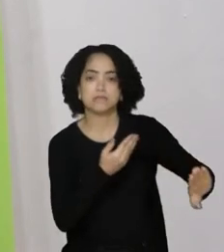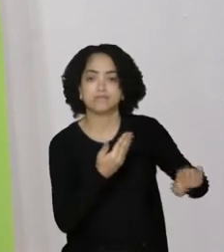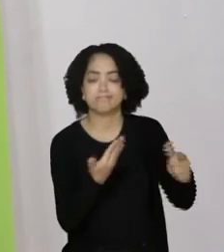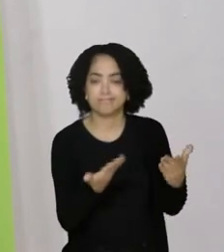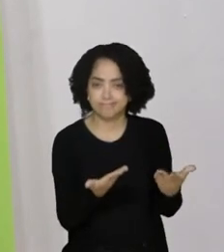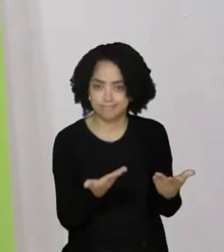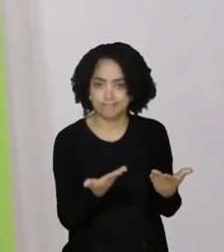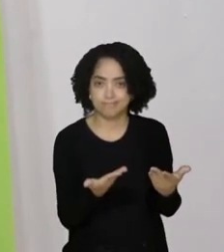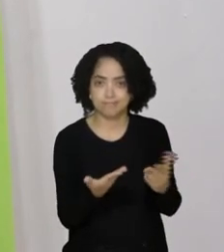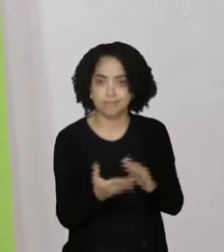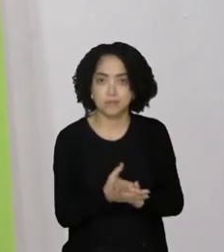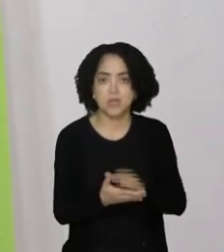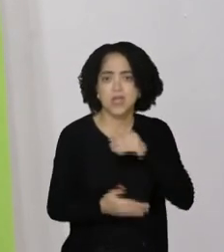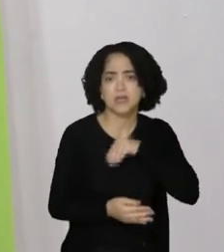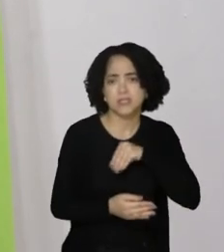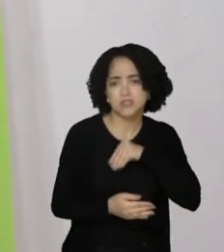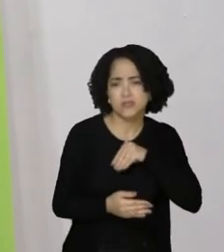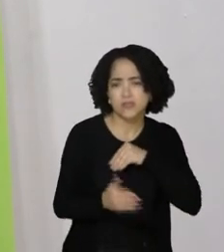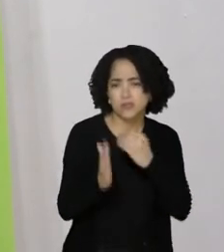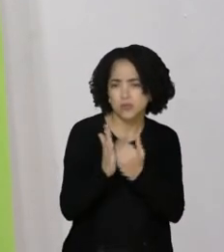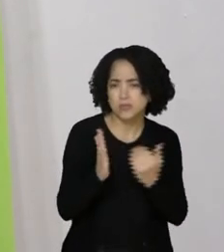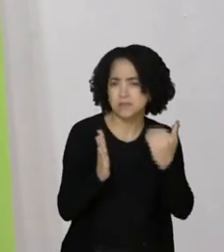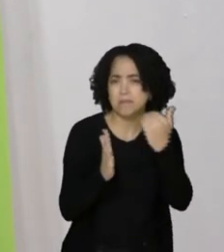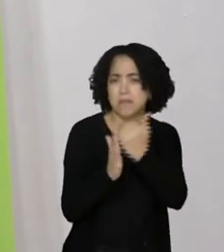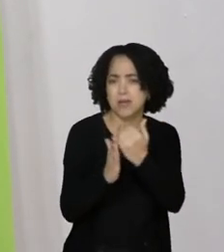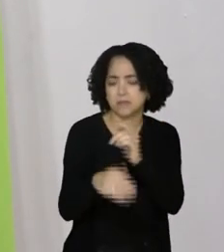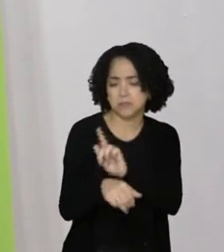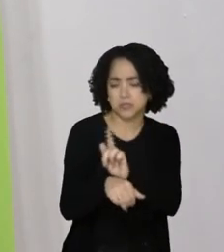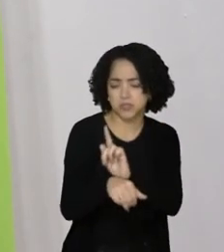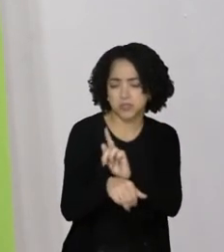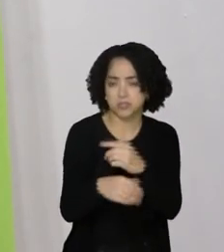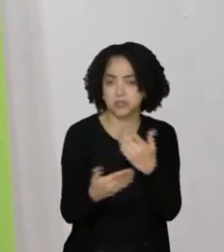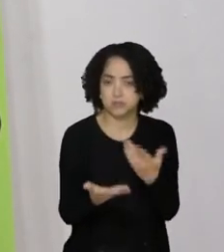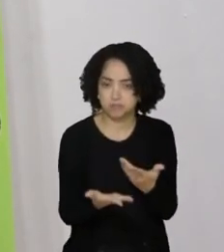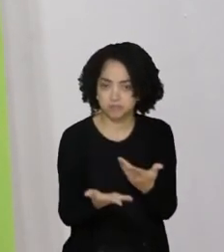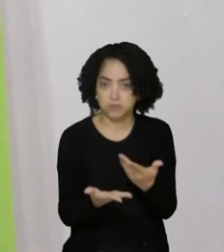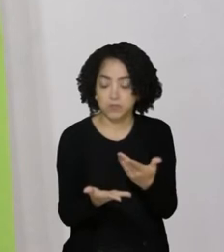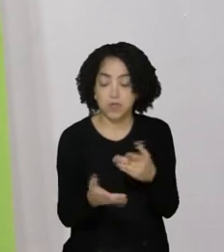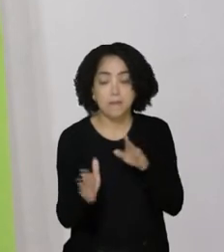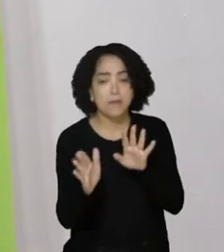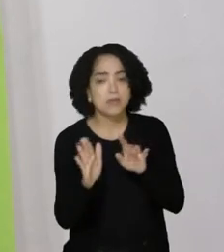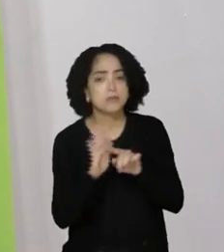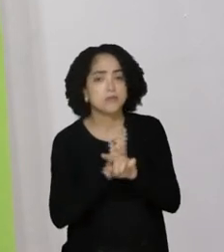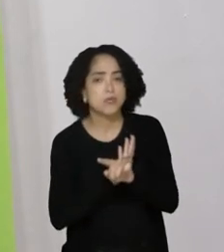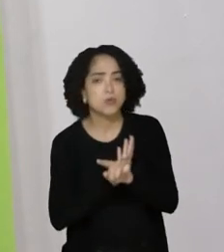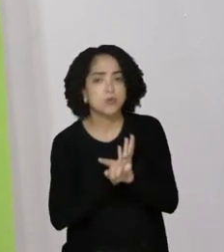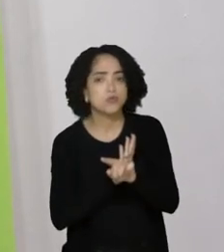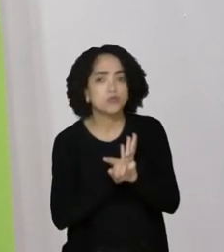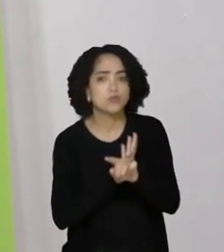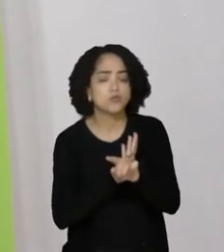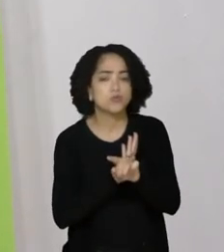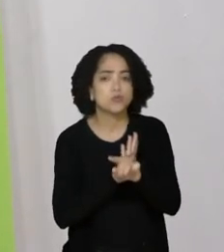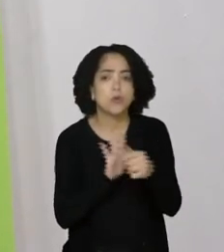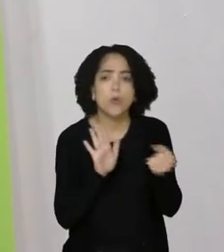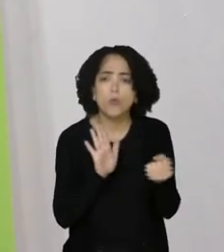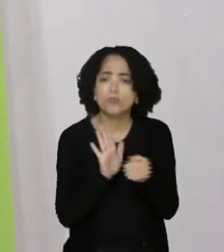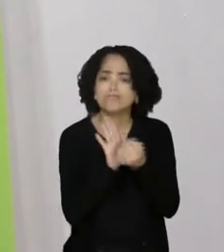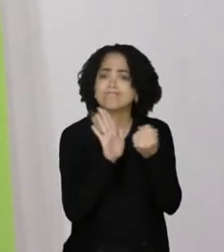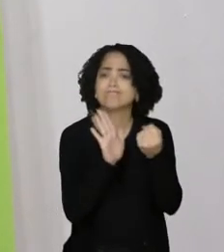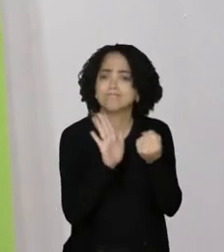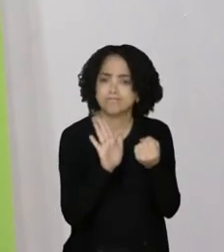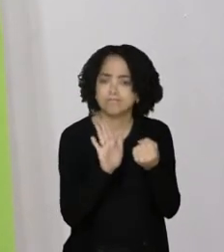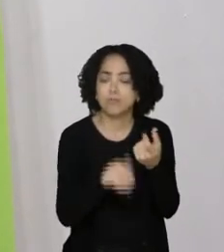incorporando gratificações para mais de 500 gerentes eu pergunto seus deputados o impacto financeiro disso